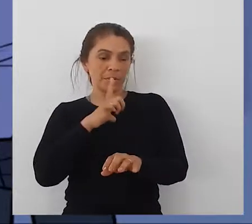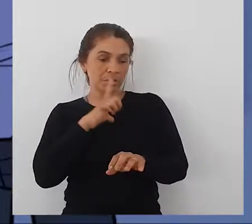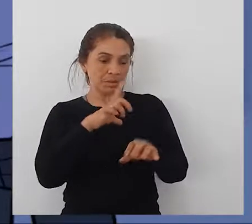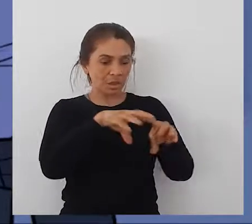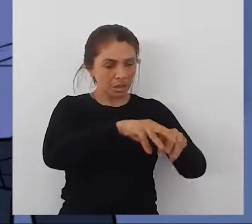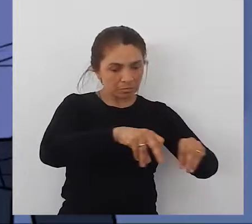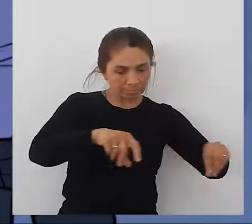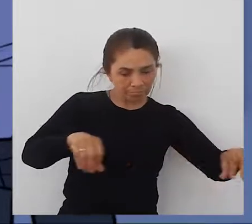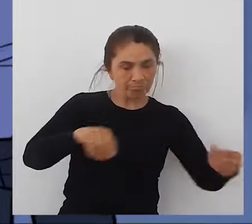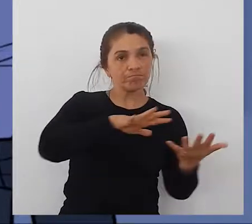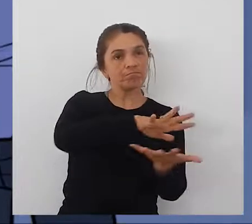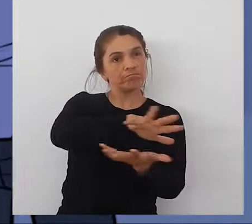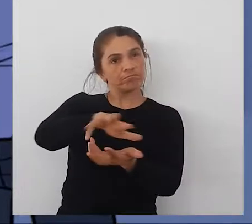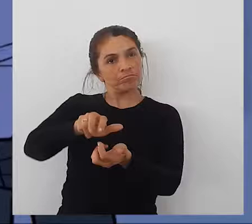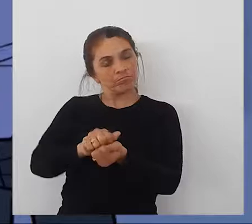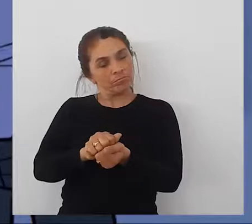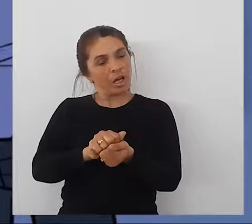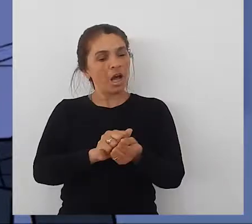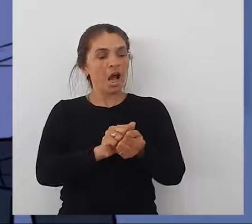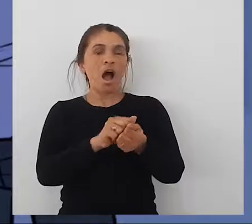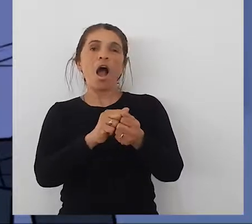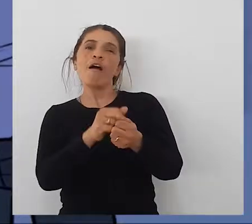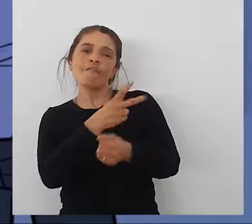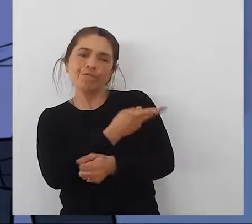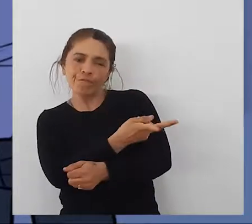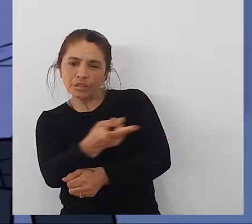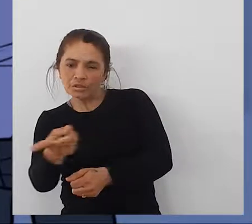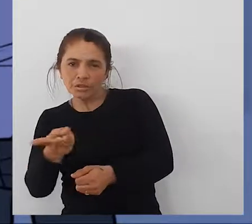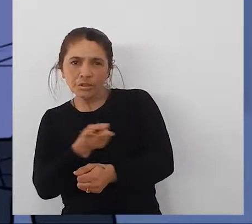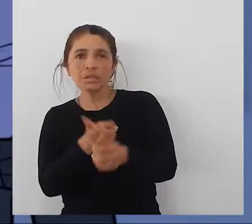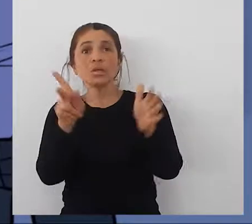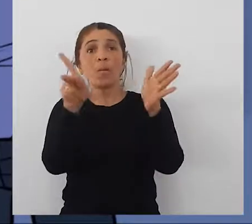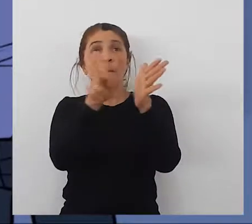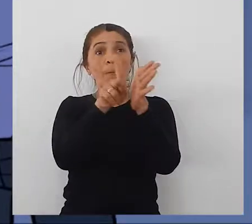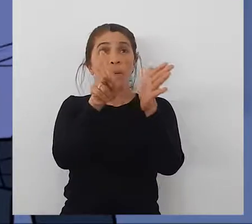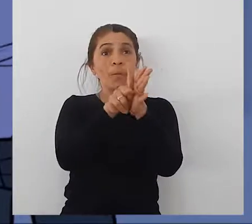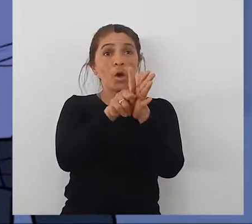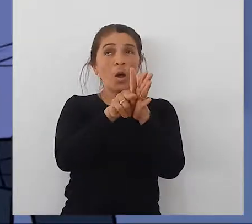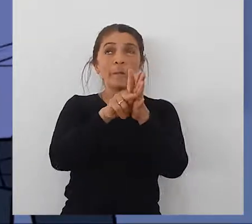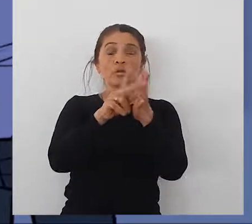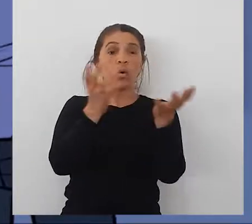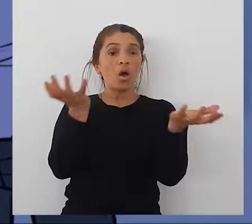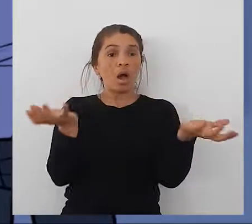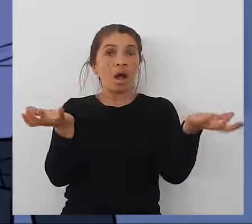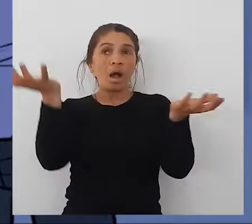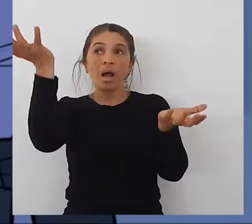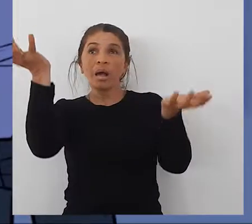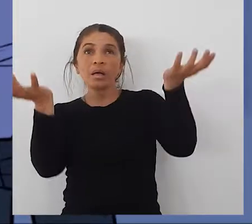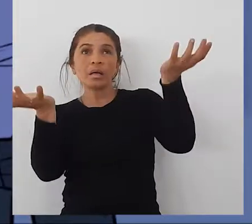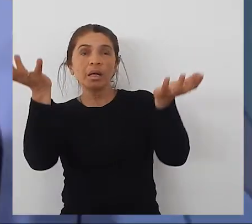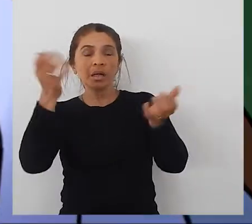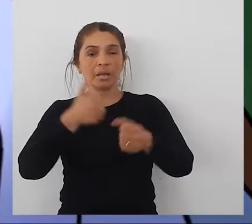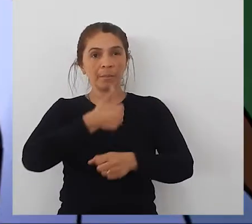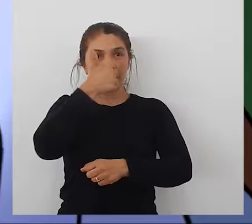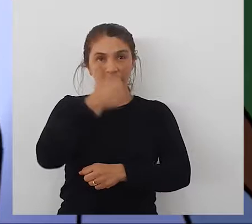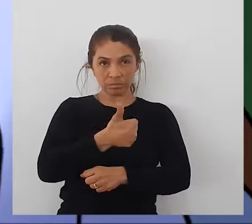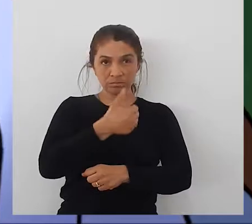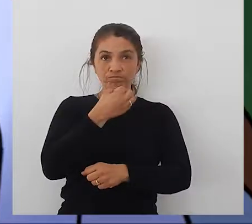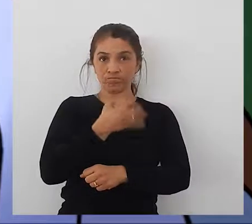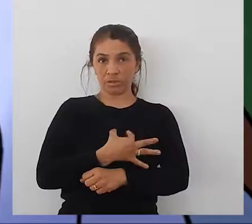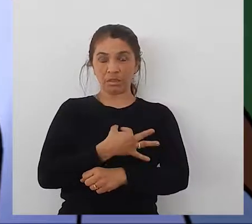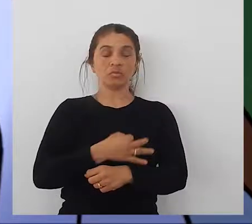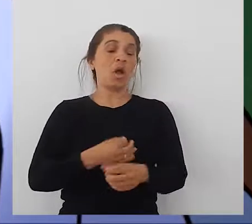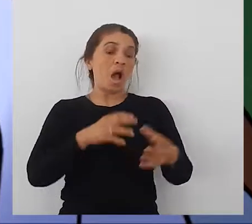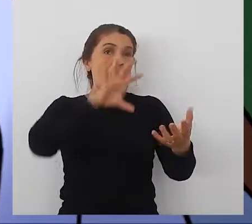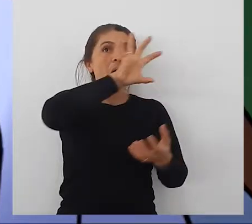nesses ecossistemas haja uma vegetação característica e determinado tipo de clima predominante. Diferentes